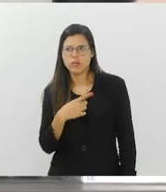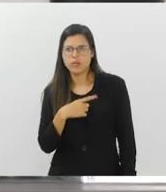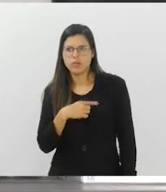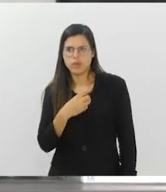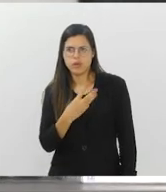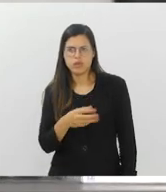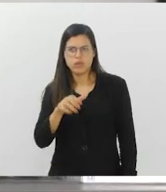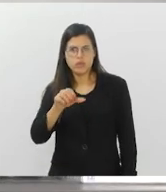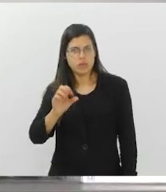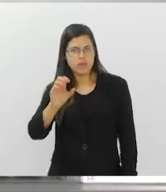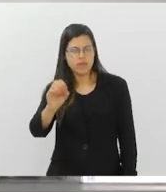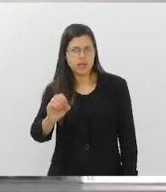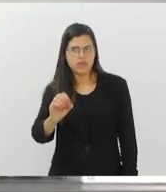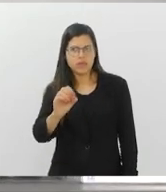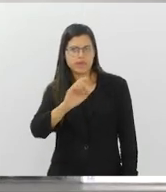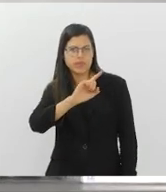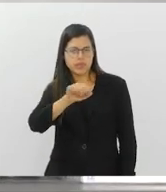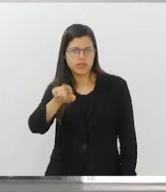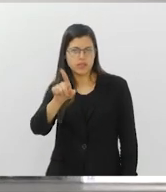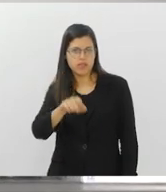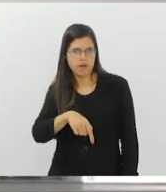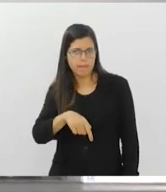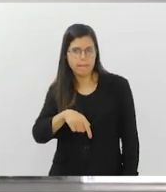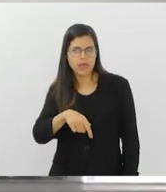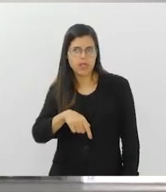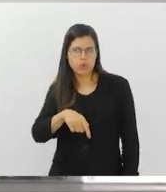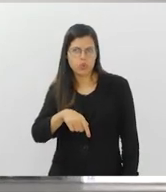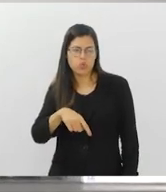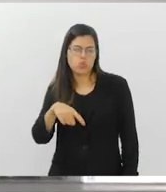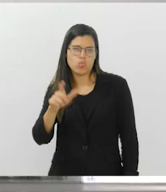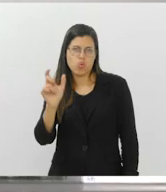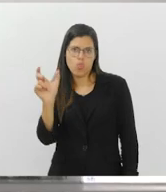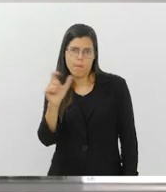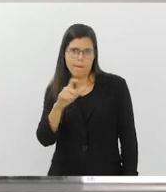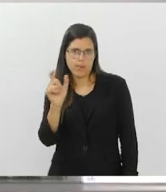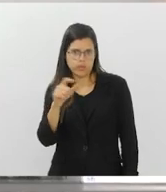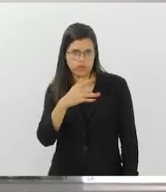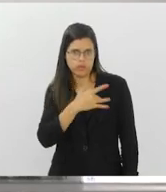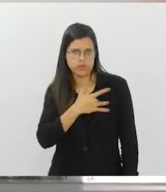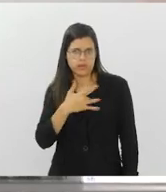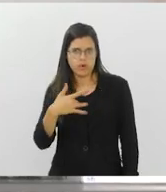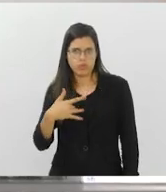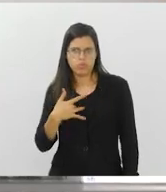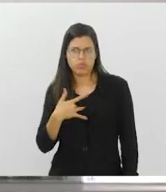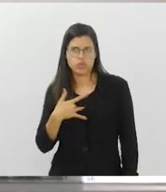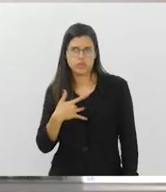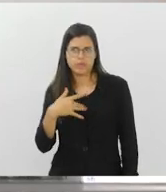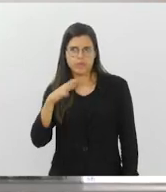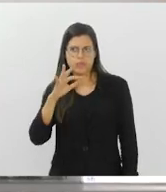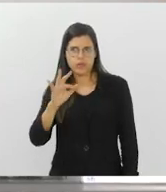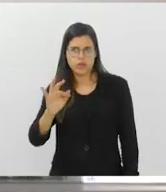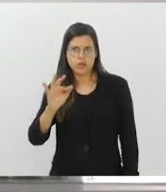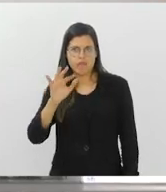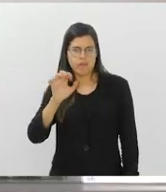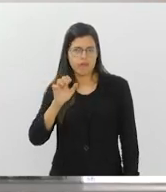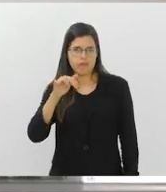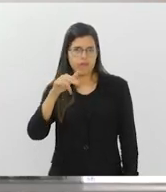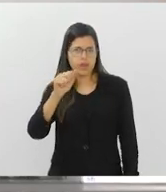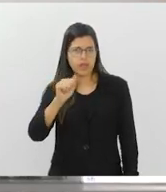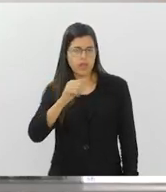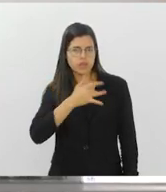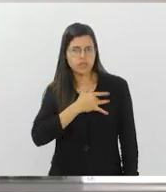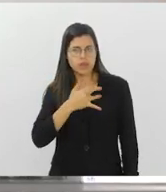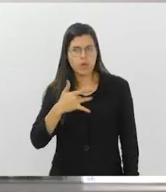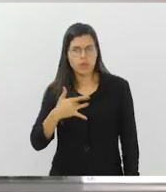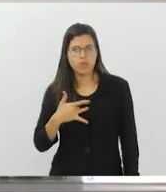390 cancelamentos unilateral por parte da FenaSaúde, só